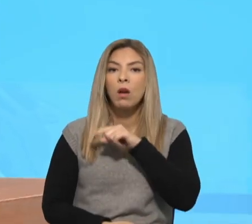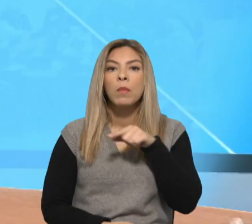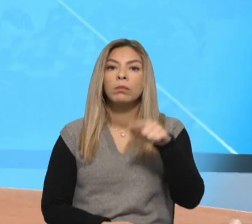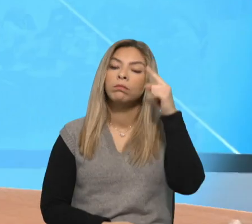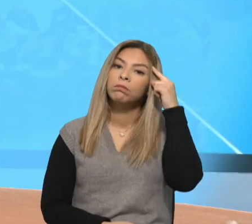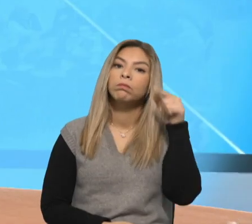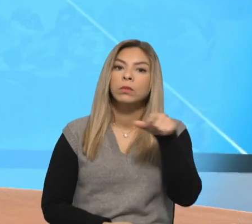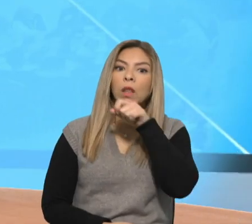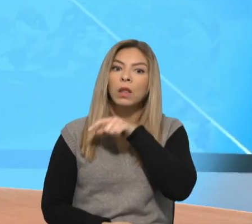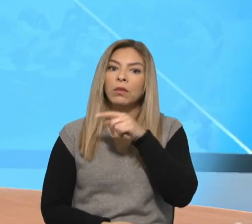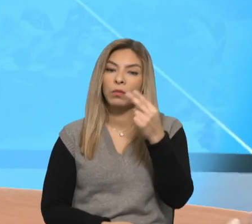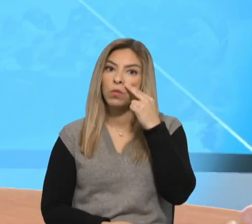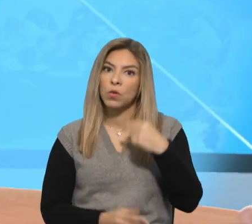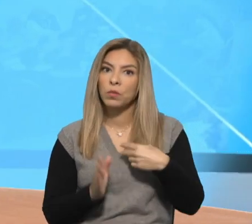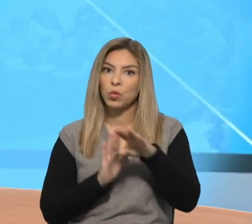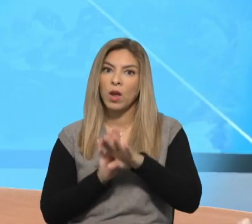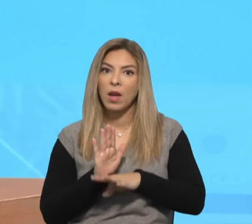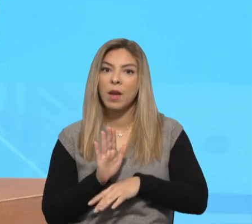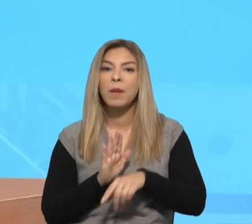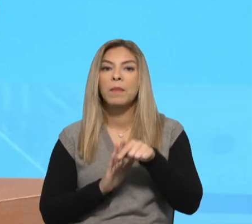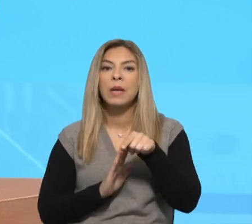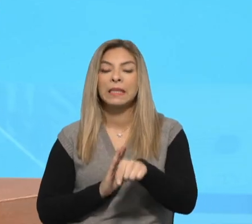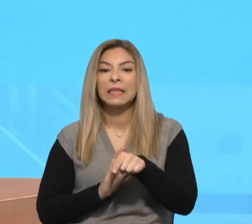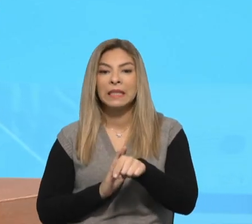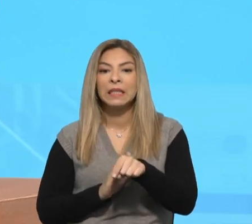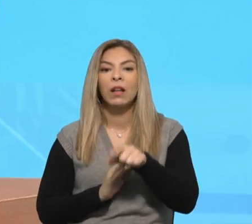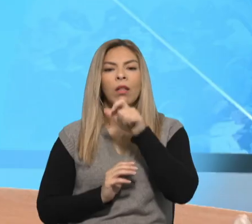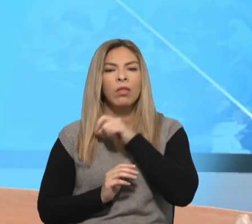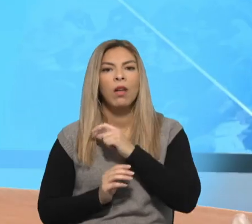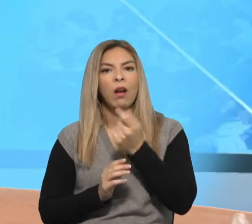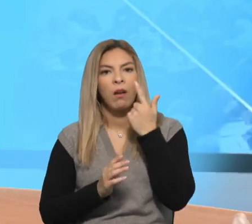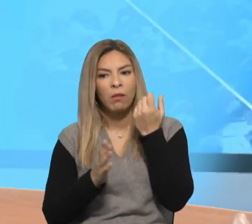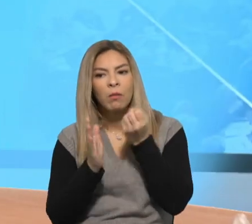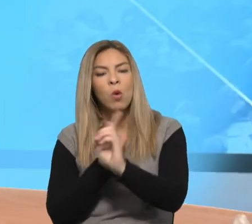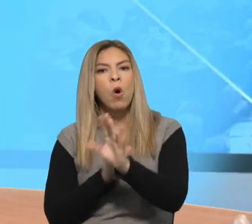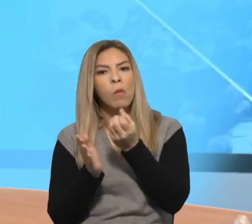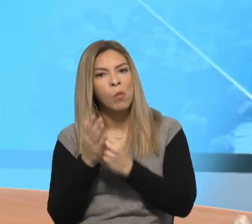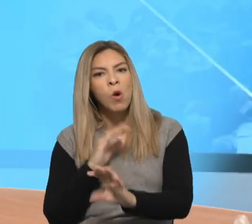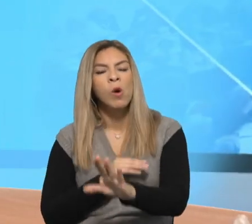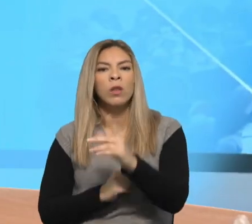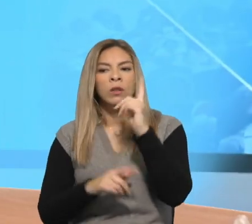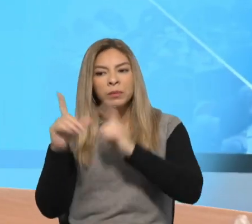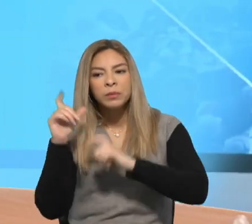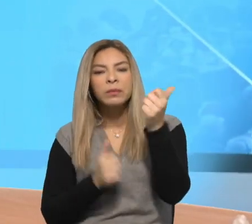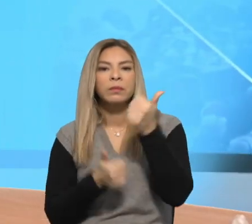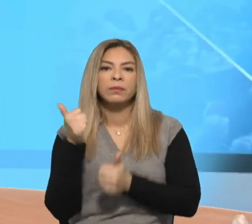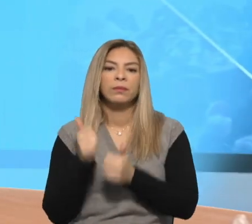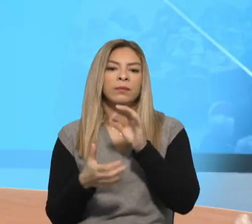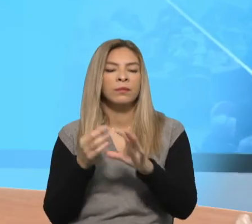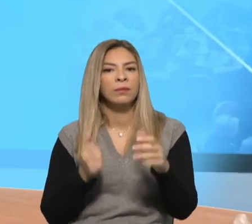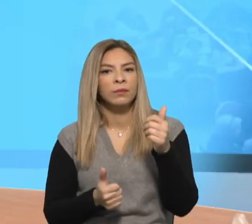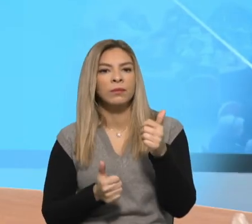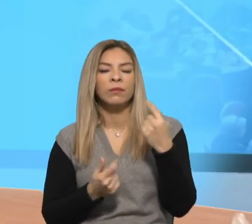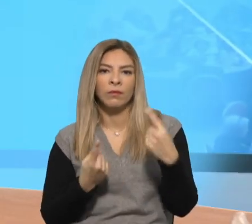vê ainda é possível enviar as representações dos seus presépios. E depois estes são presépios também que carregam consigo um bocadinho